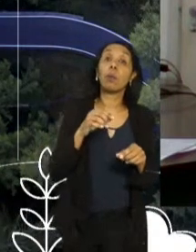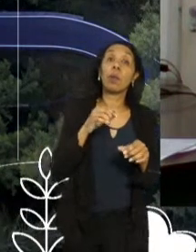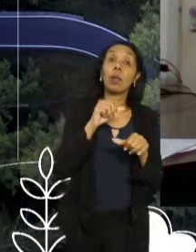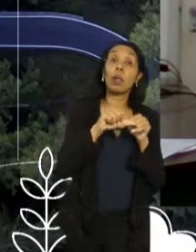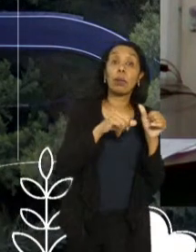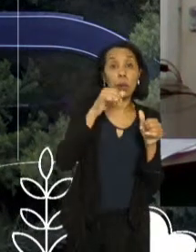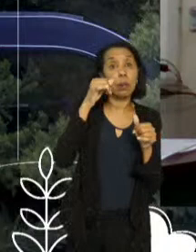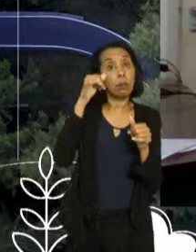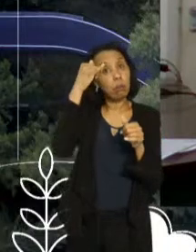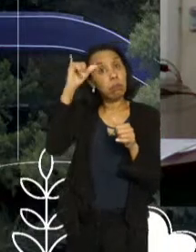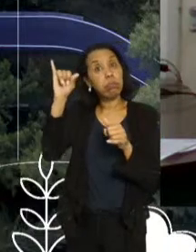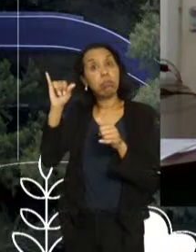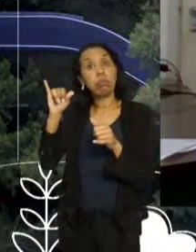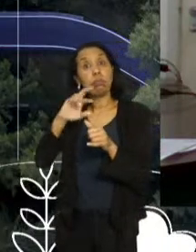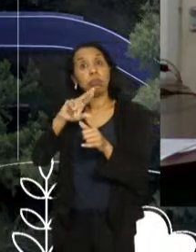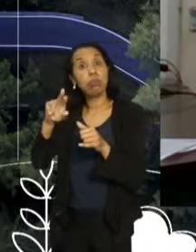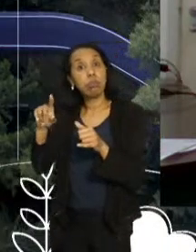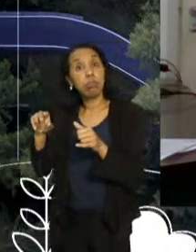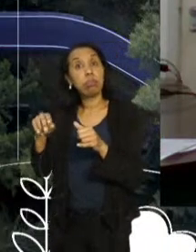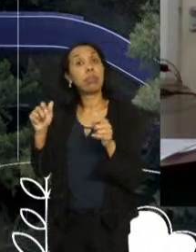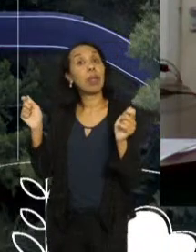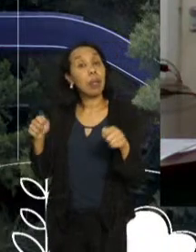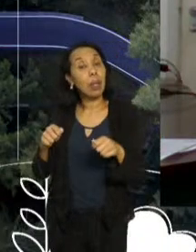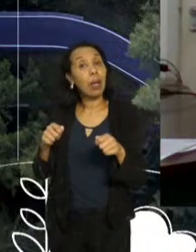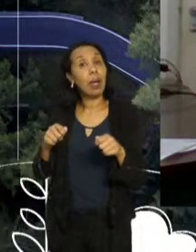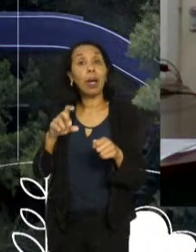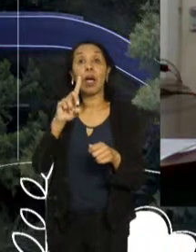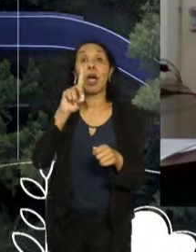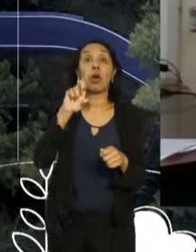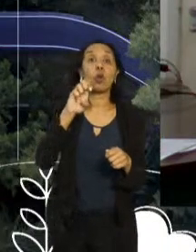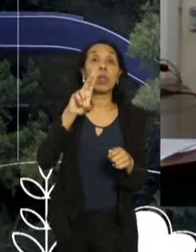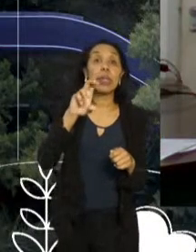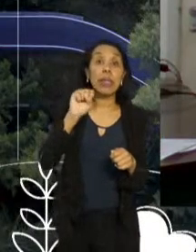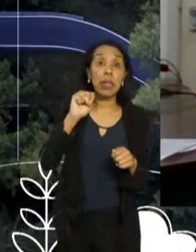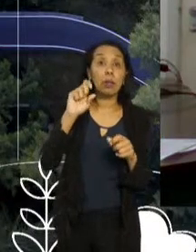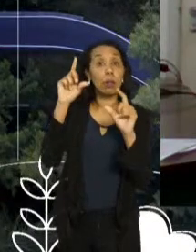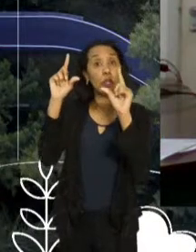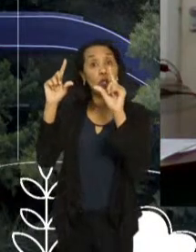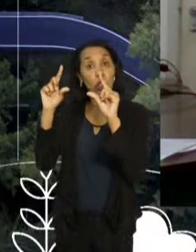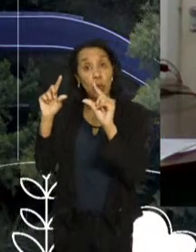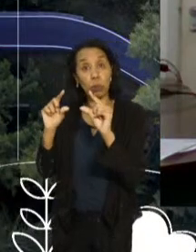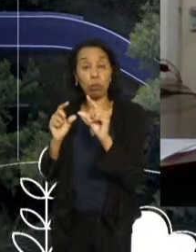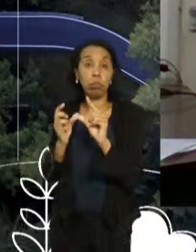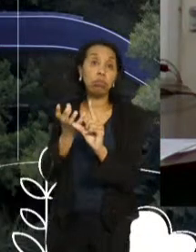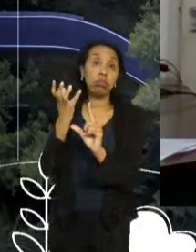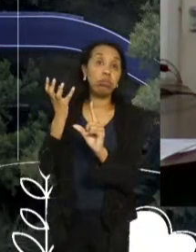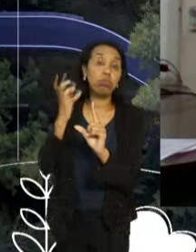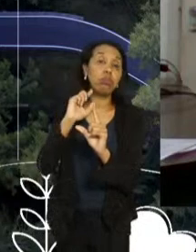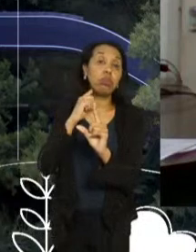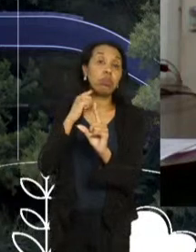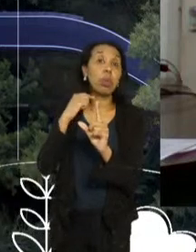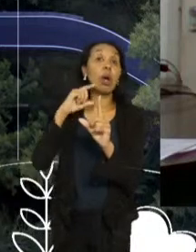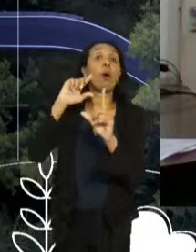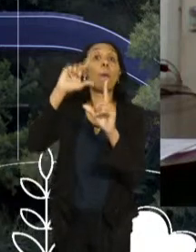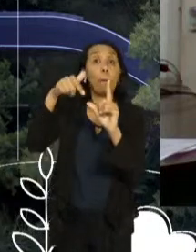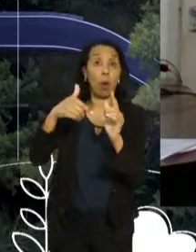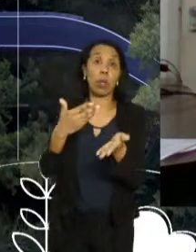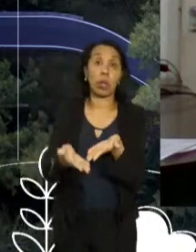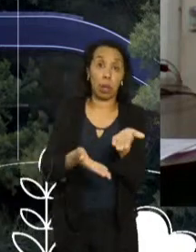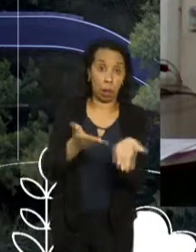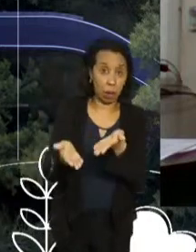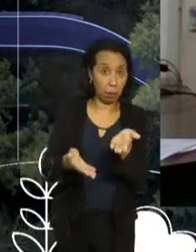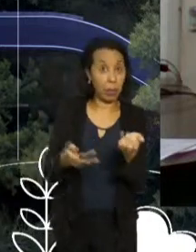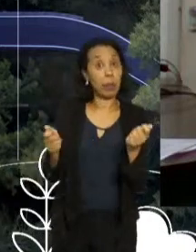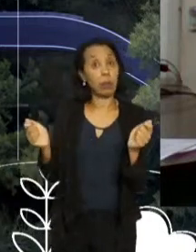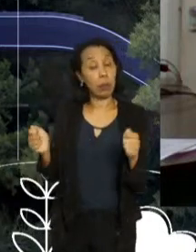híbridos. Ou então, dotando o sistema diesel de emissão de sistemas de pós-tratamento que tornassem